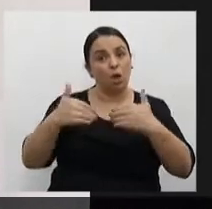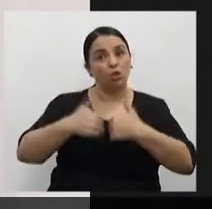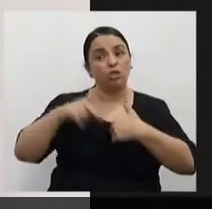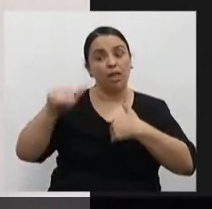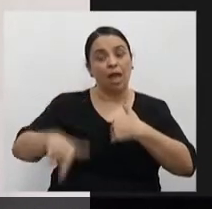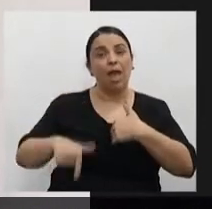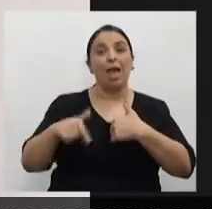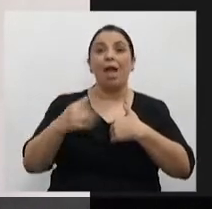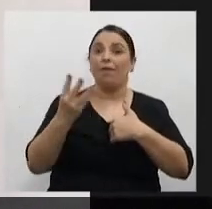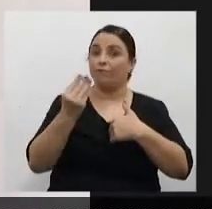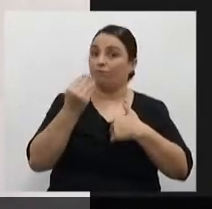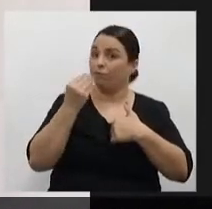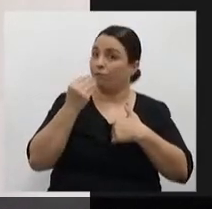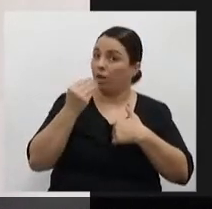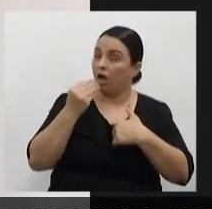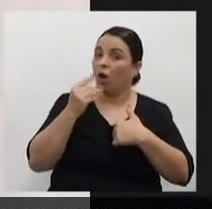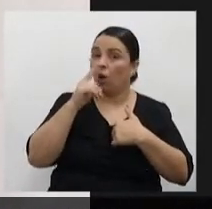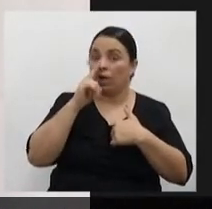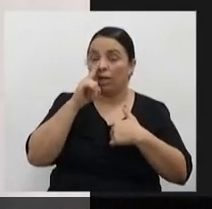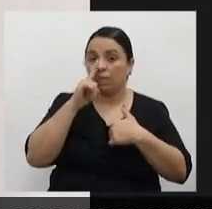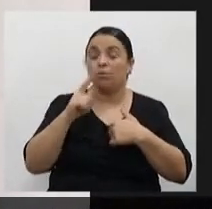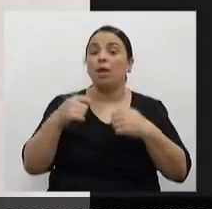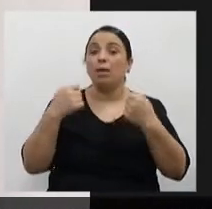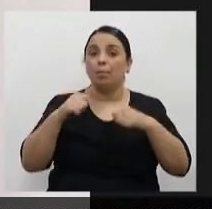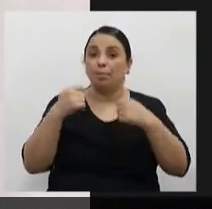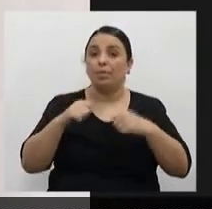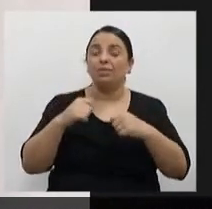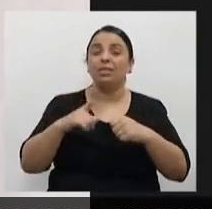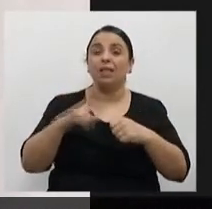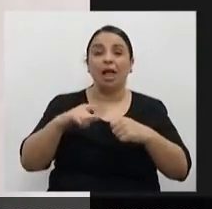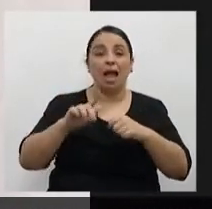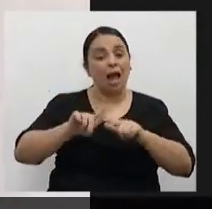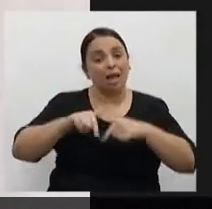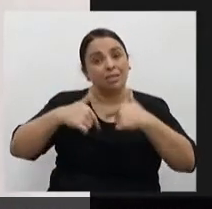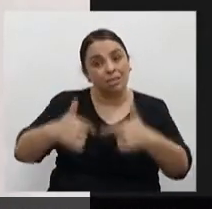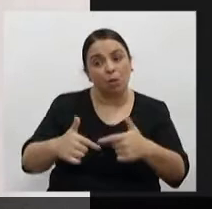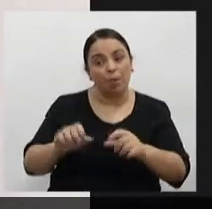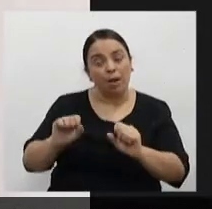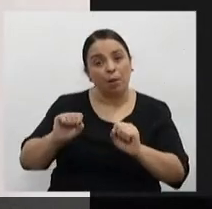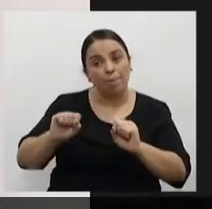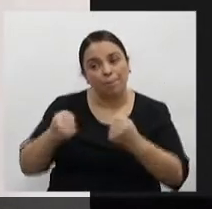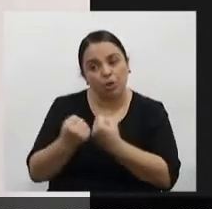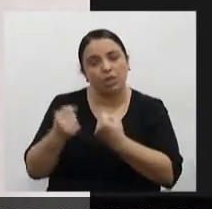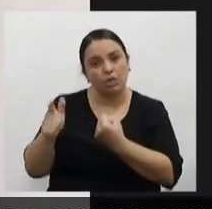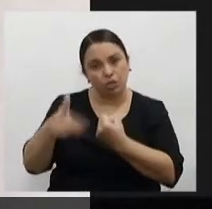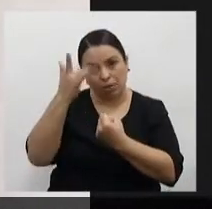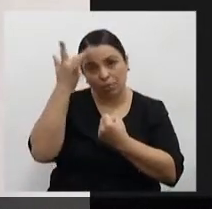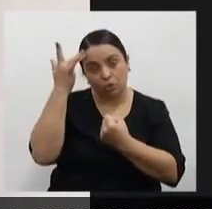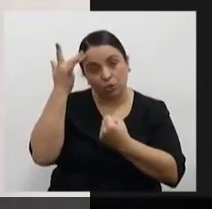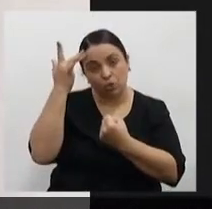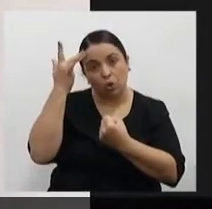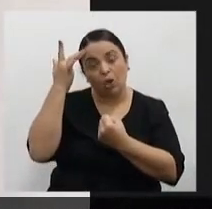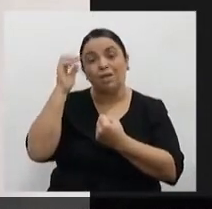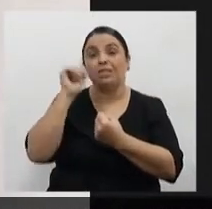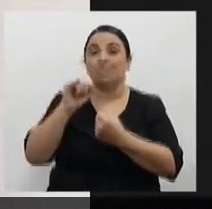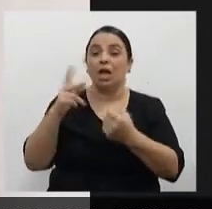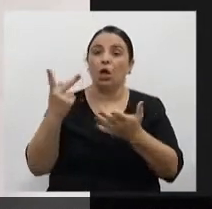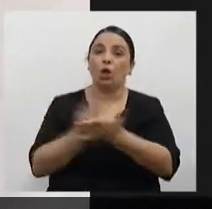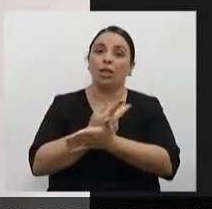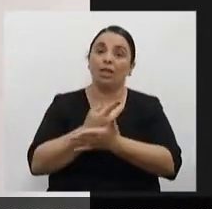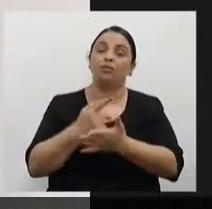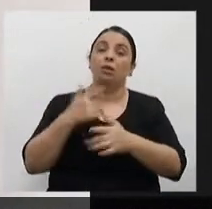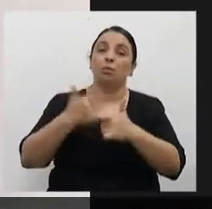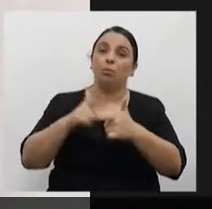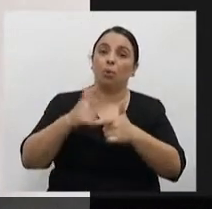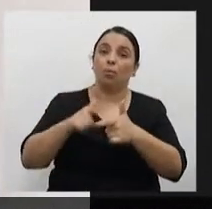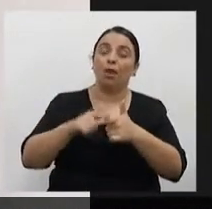público adotar medidas para protegê-las em caso de situações de risco, emergência ou calamidade pública. Estudos